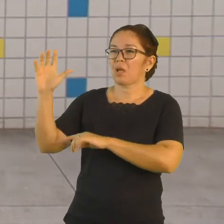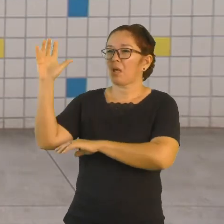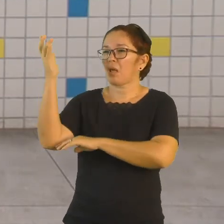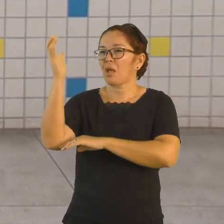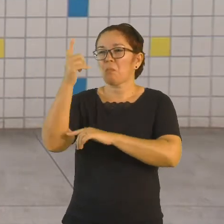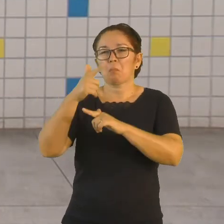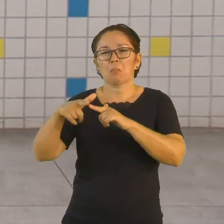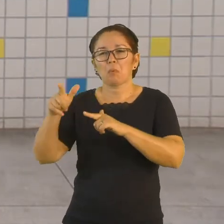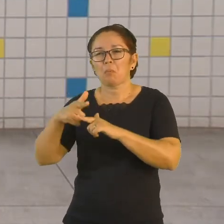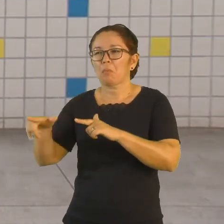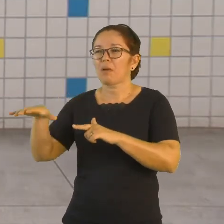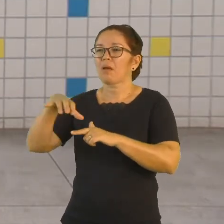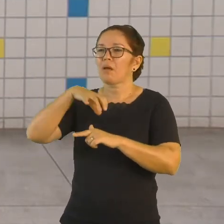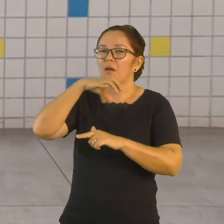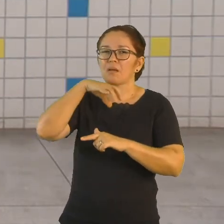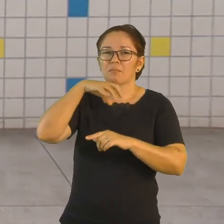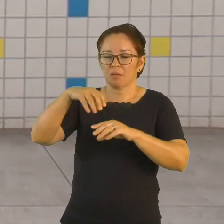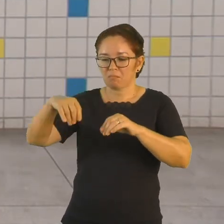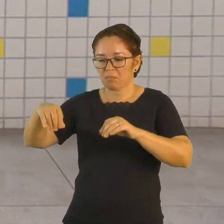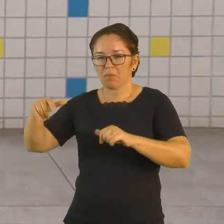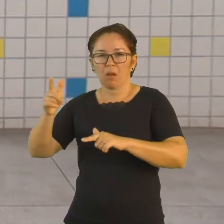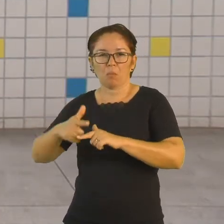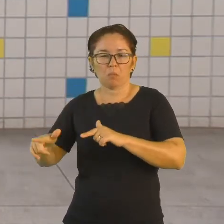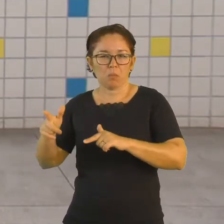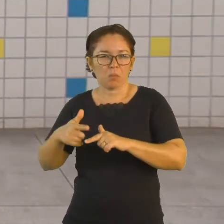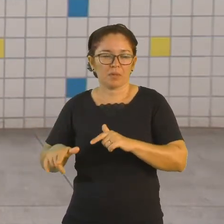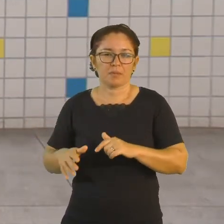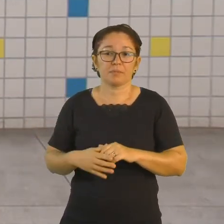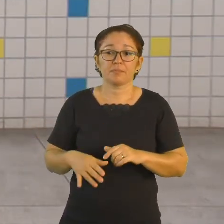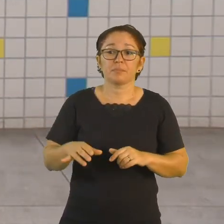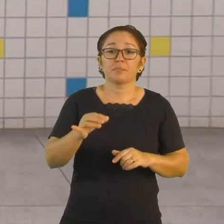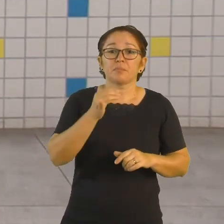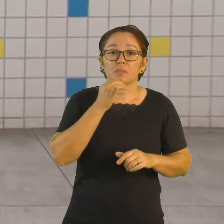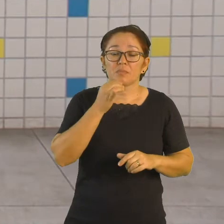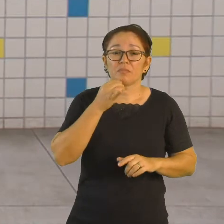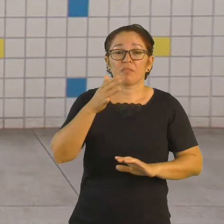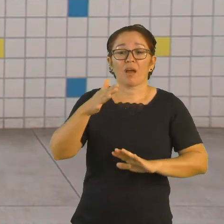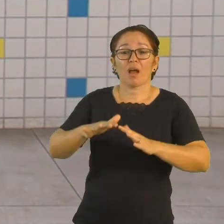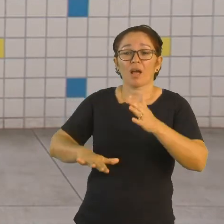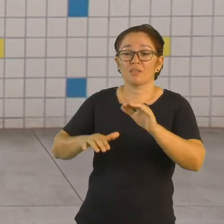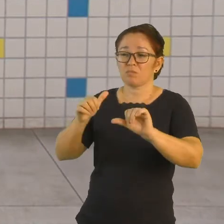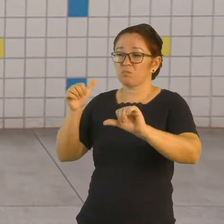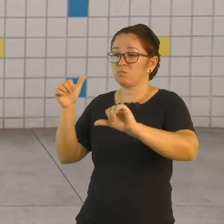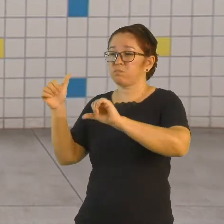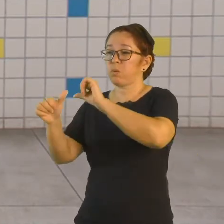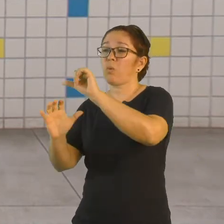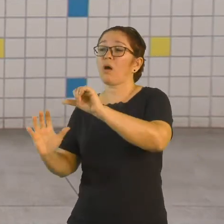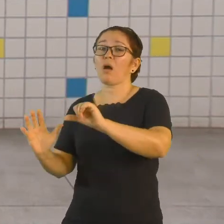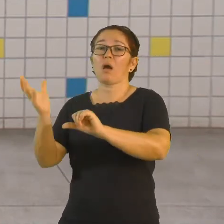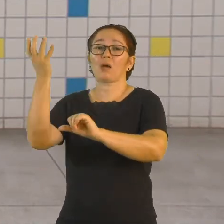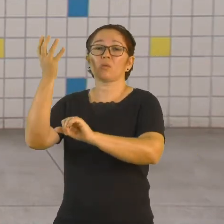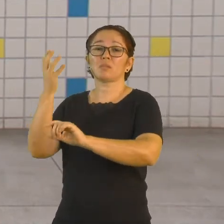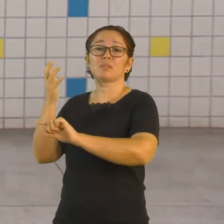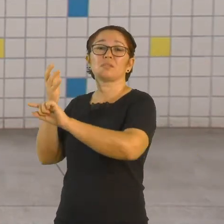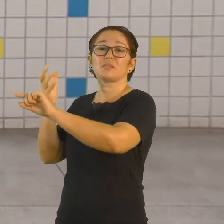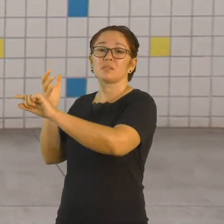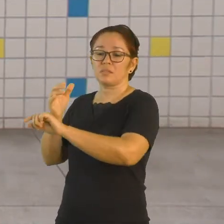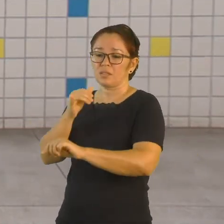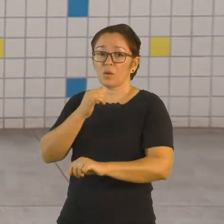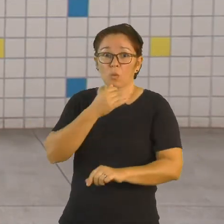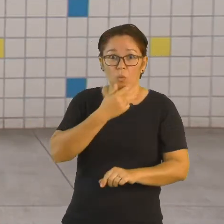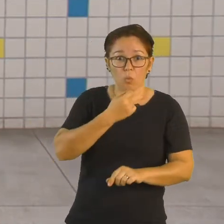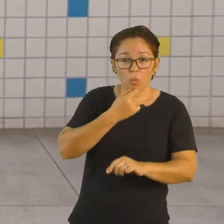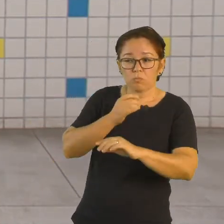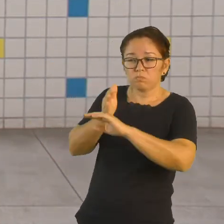desequilíbrio, podemos estar falando do desaparecimento de espécies de animais, de vegetação,